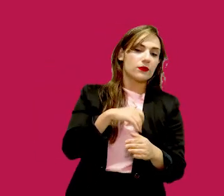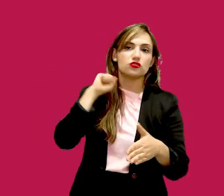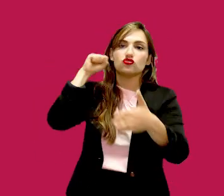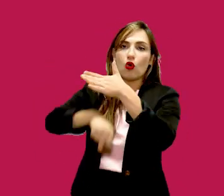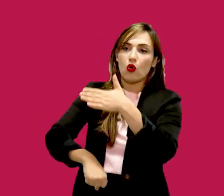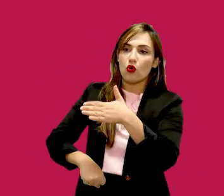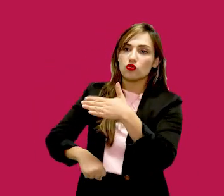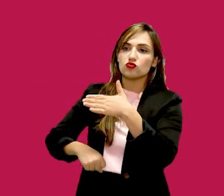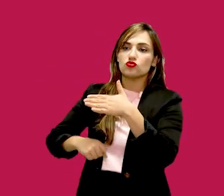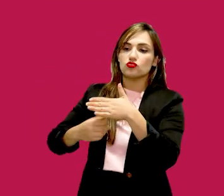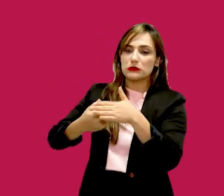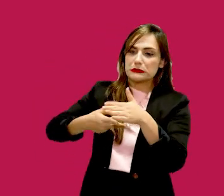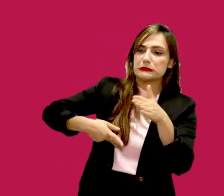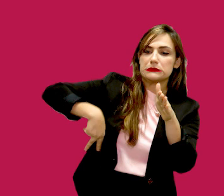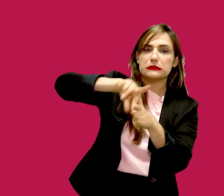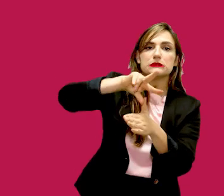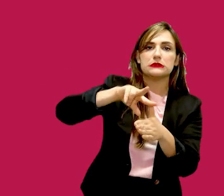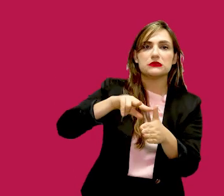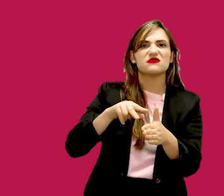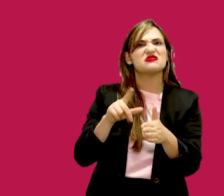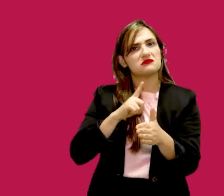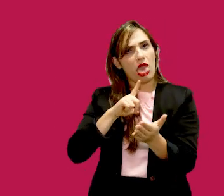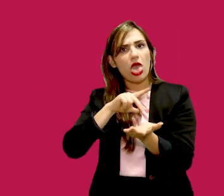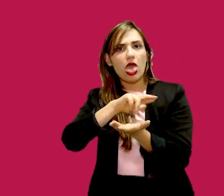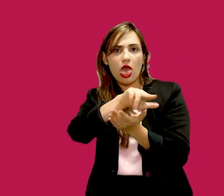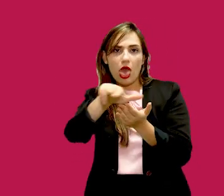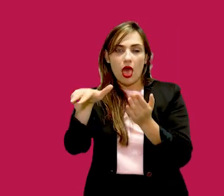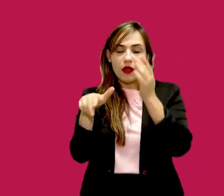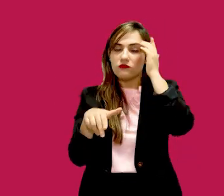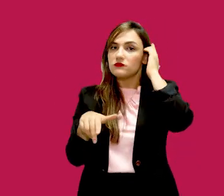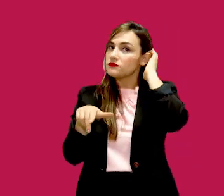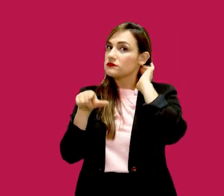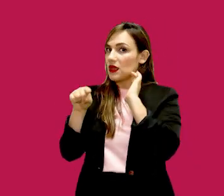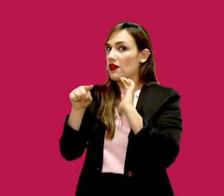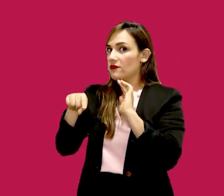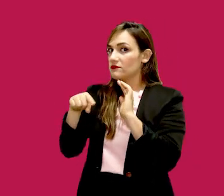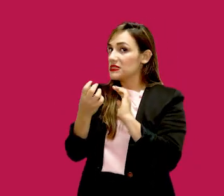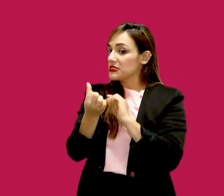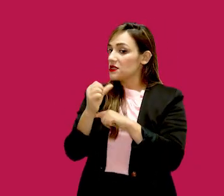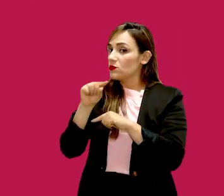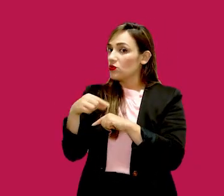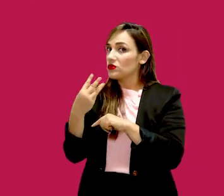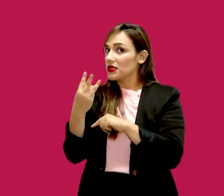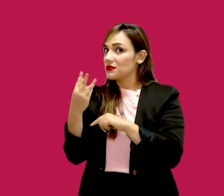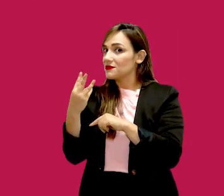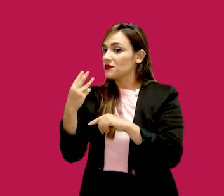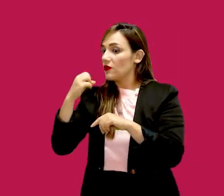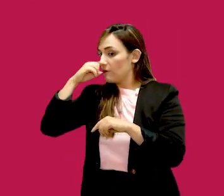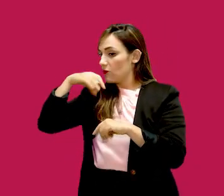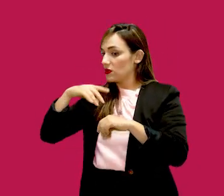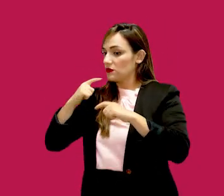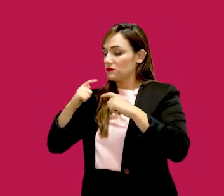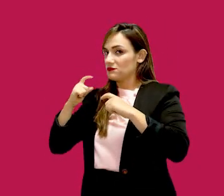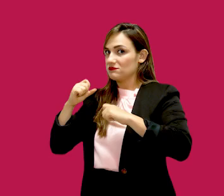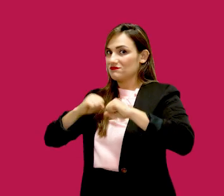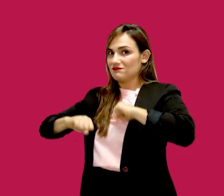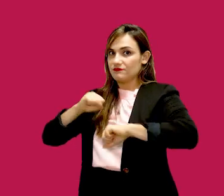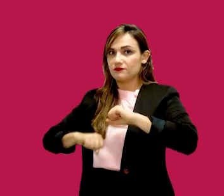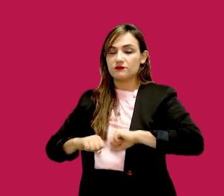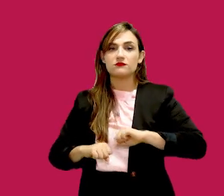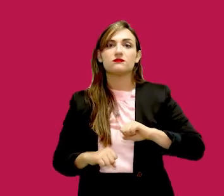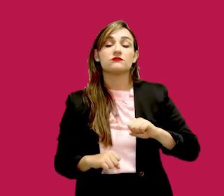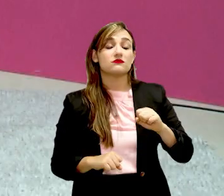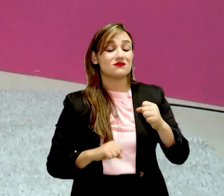mulheres. Depois, o número de mulheres que afirmaram que foram agredidas verbalmente com insultos e xingamentos é